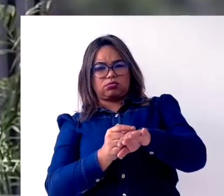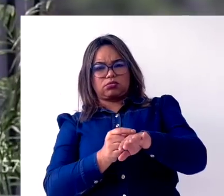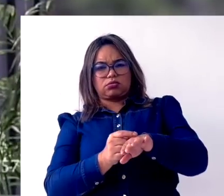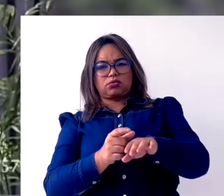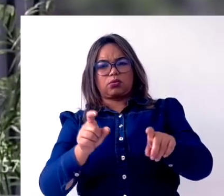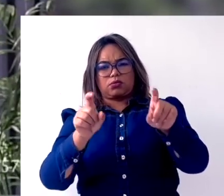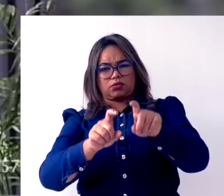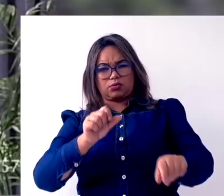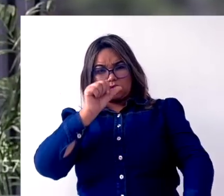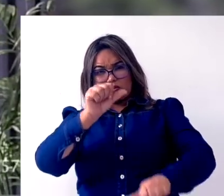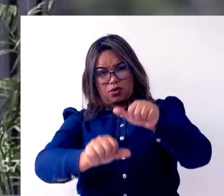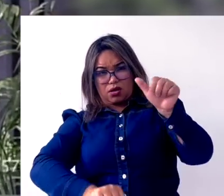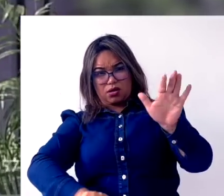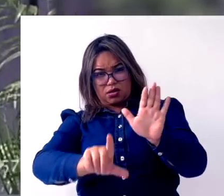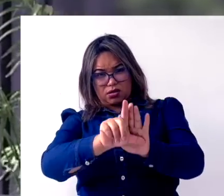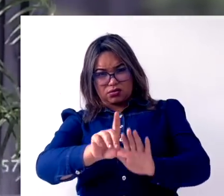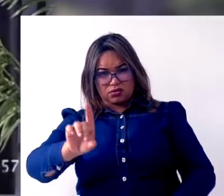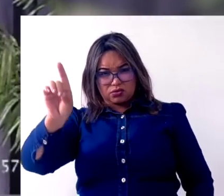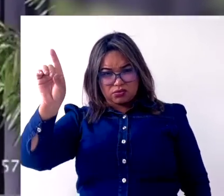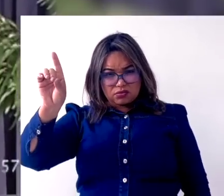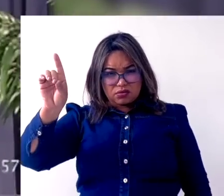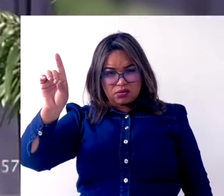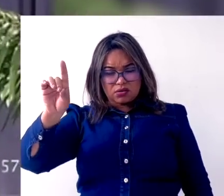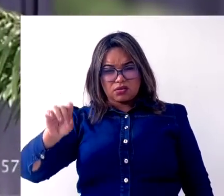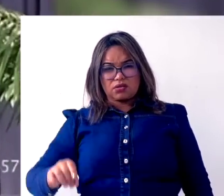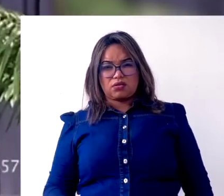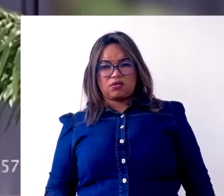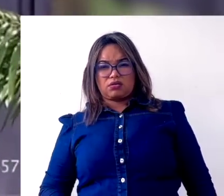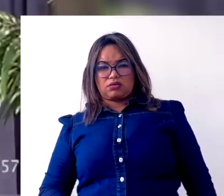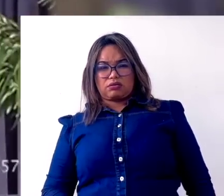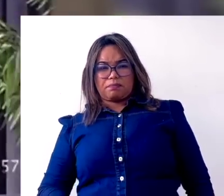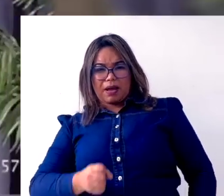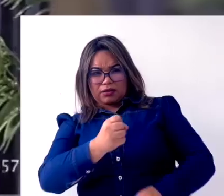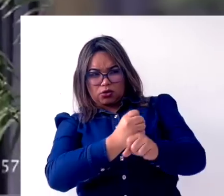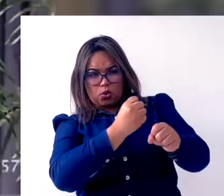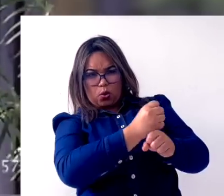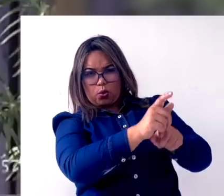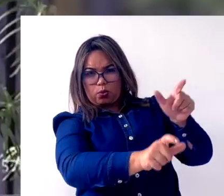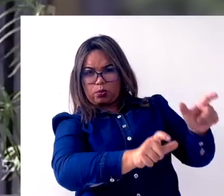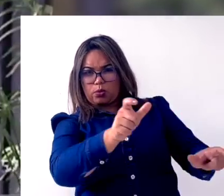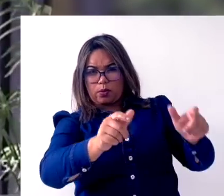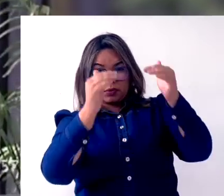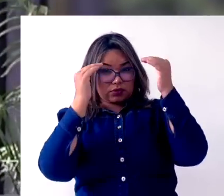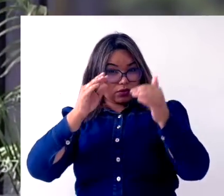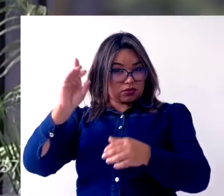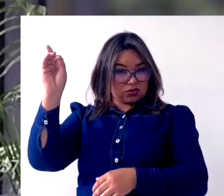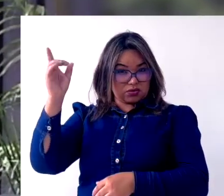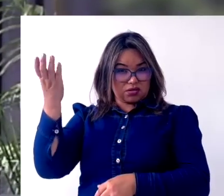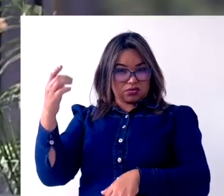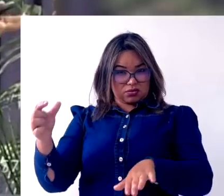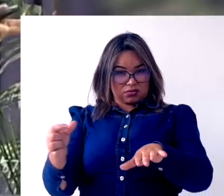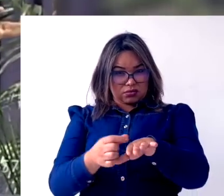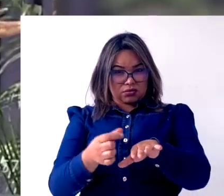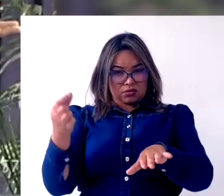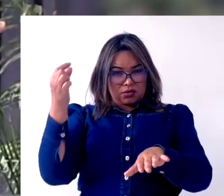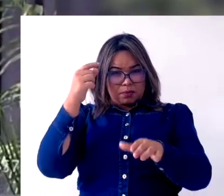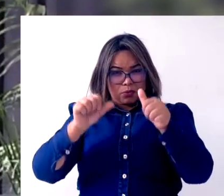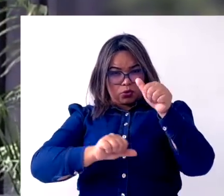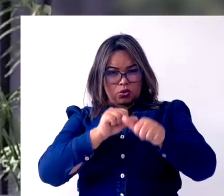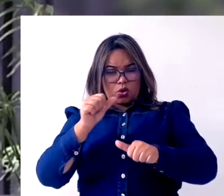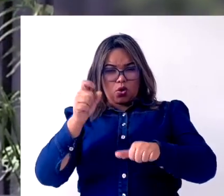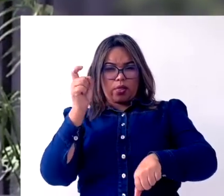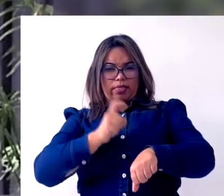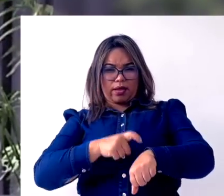não? Será que um chip de computador perseguiu os santos? Será que um chip de computador mudou os tempos?